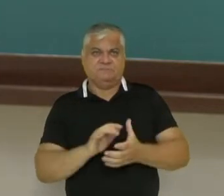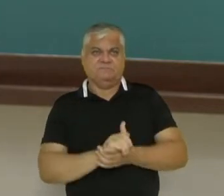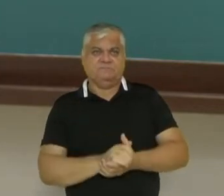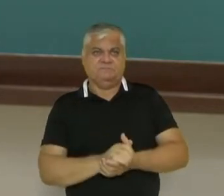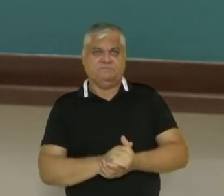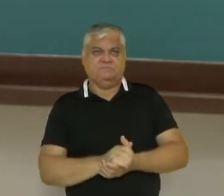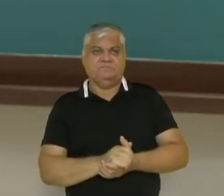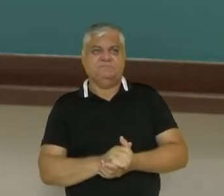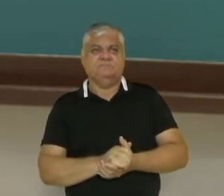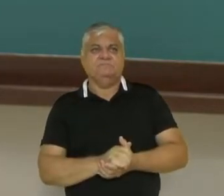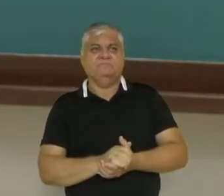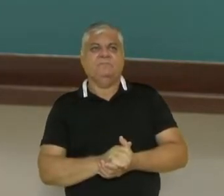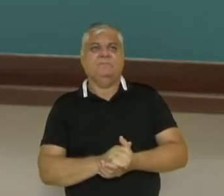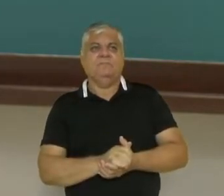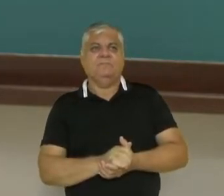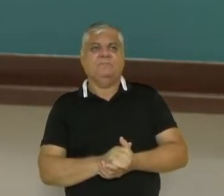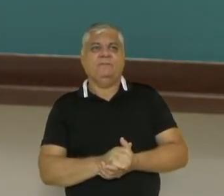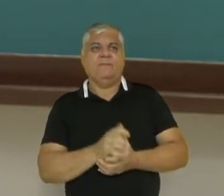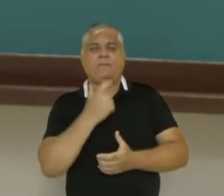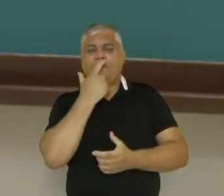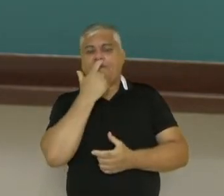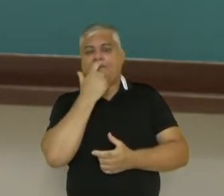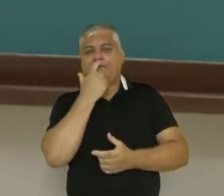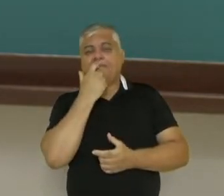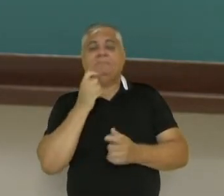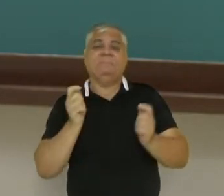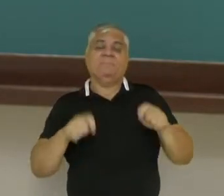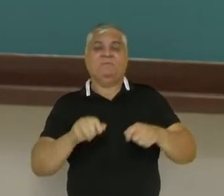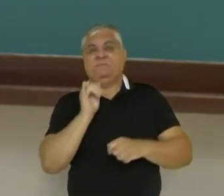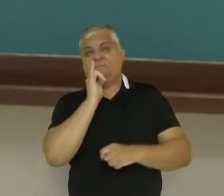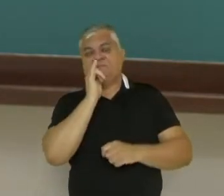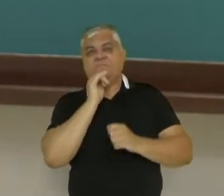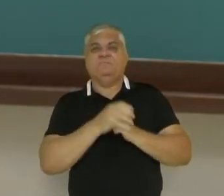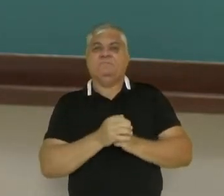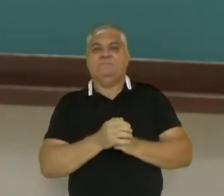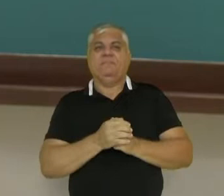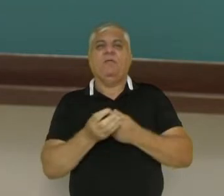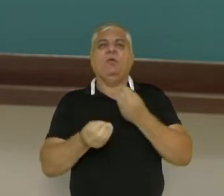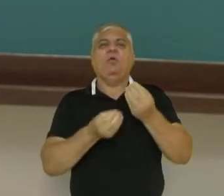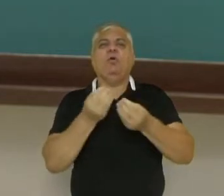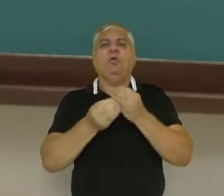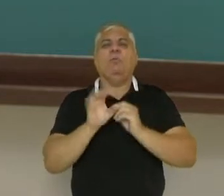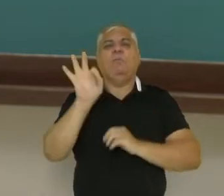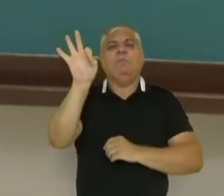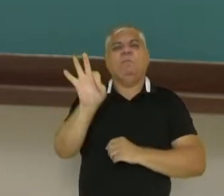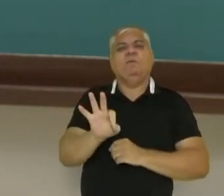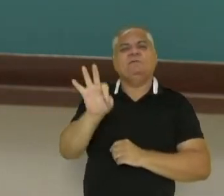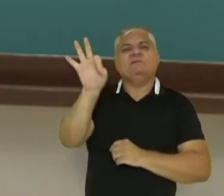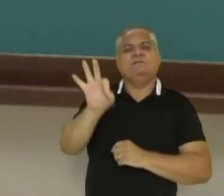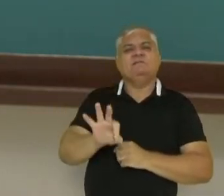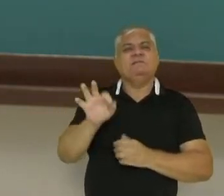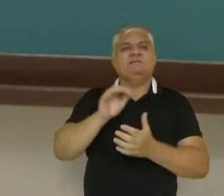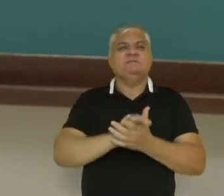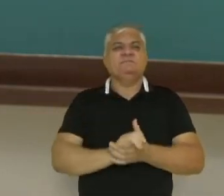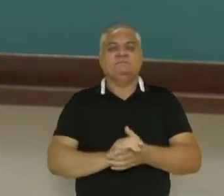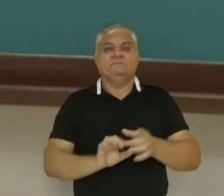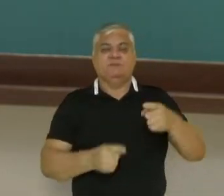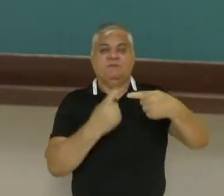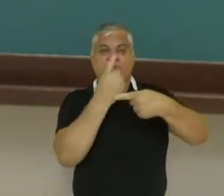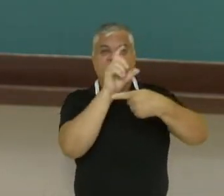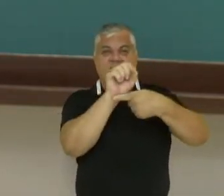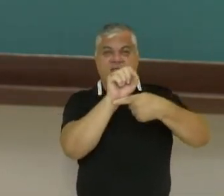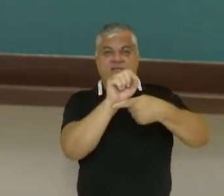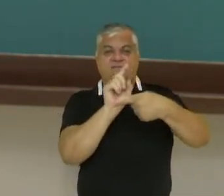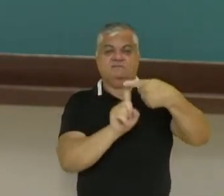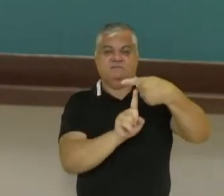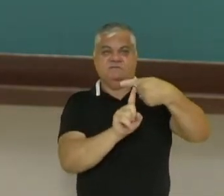só isso? Eu também posso fazer o quê? Escrever por meio de porcentagem. 10 dividido por